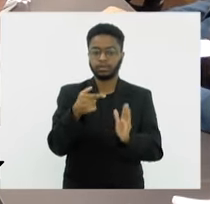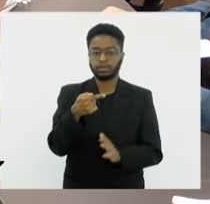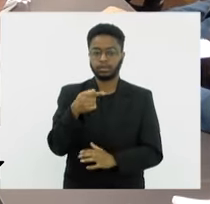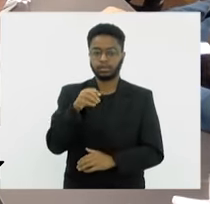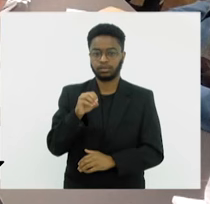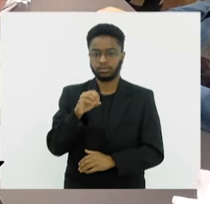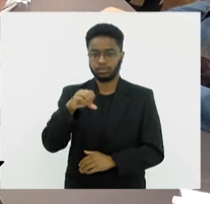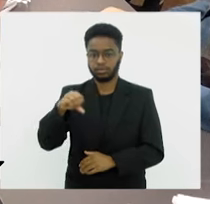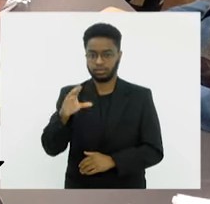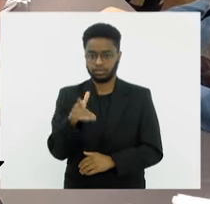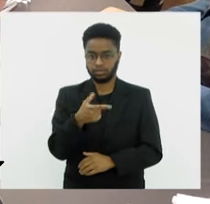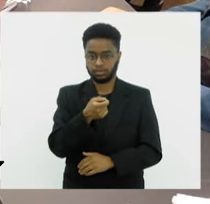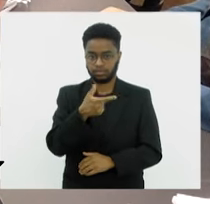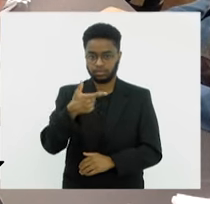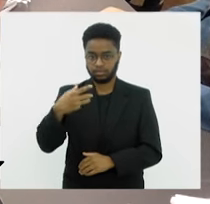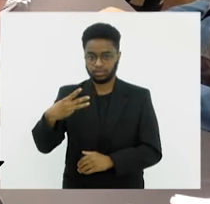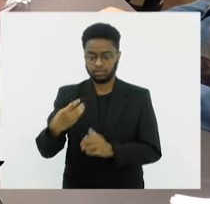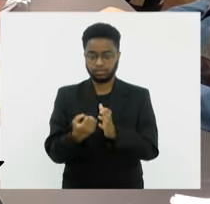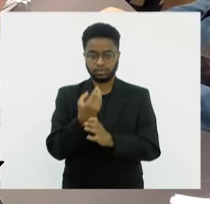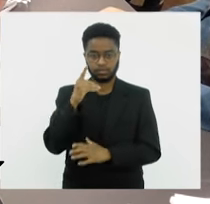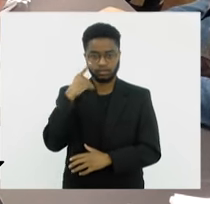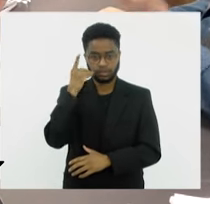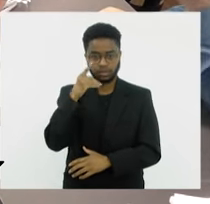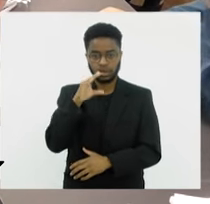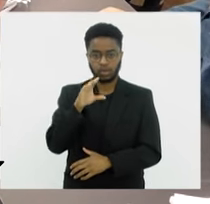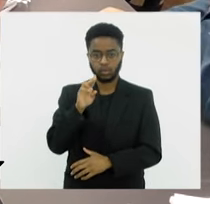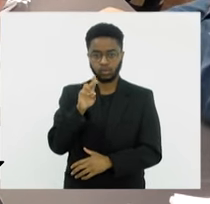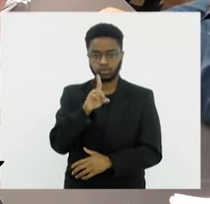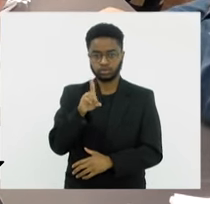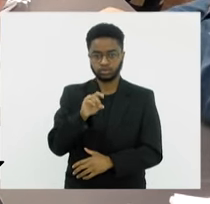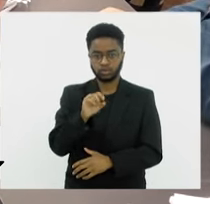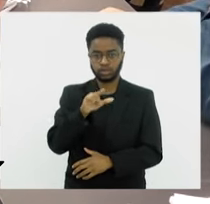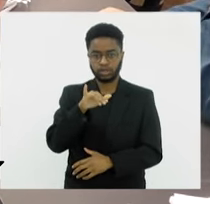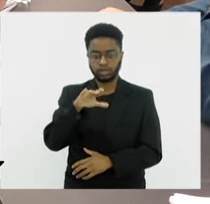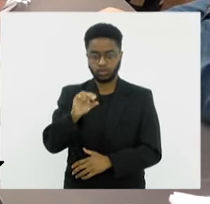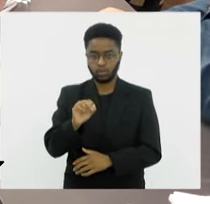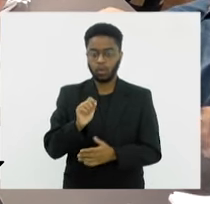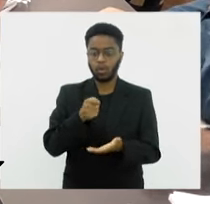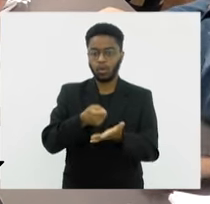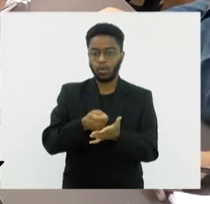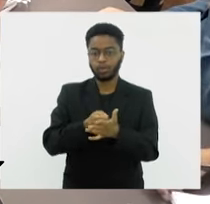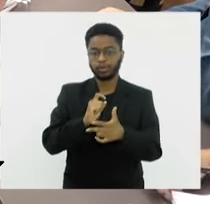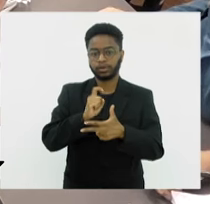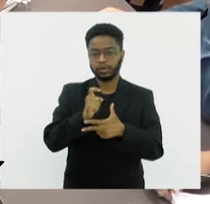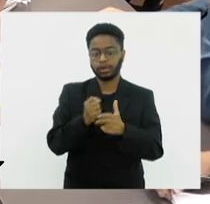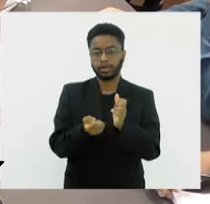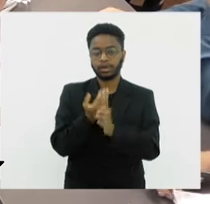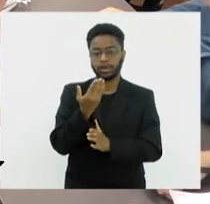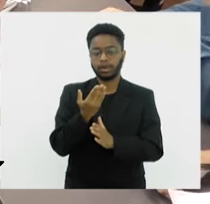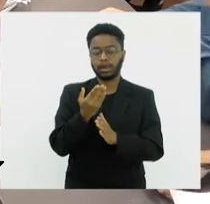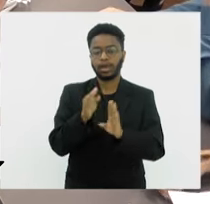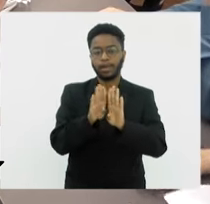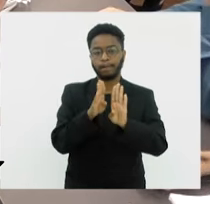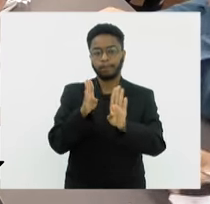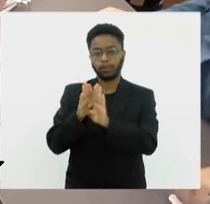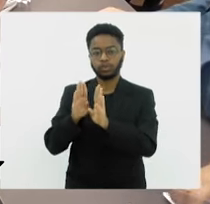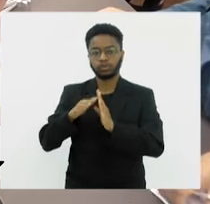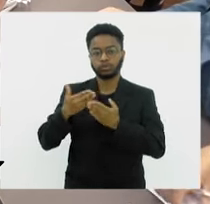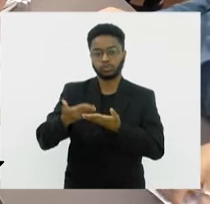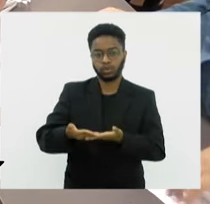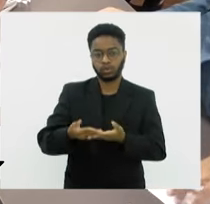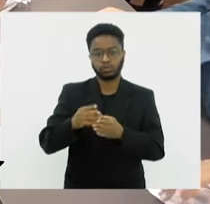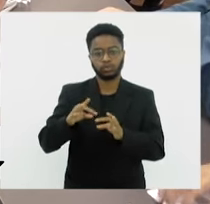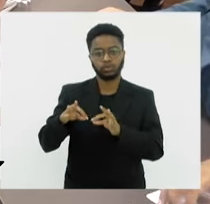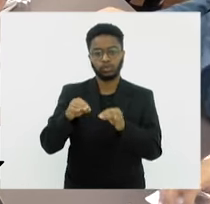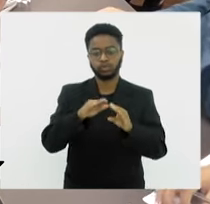23, de autoria do deputado Vinícius Cozolino, que obriga o Poder Executivo à implementação de portaria escolar em todas as unidades escolares da rede